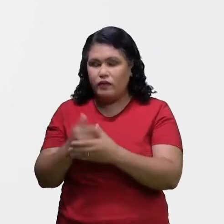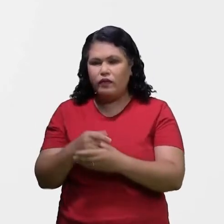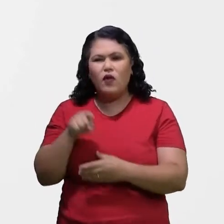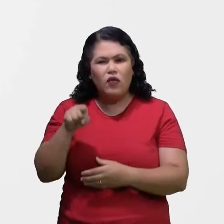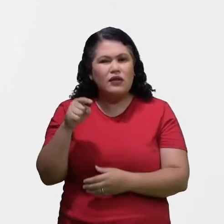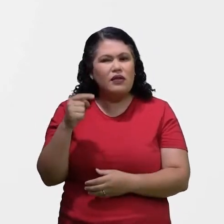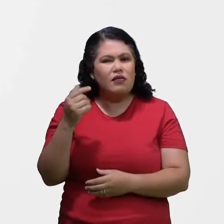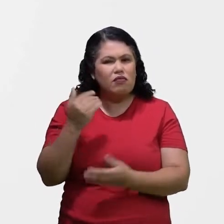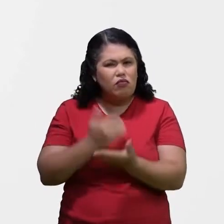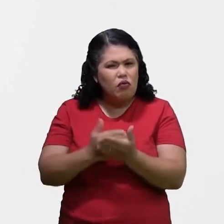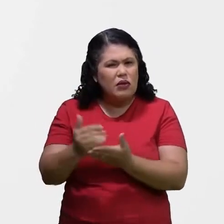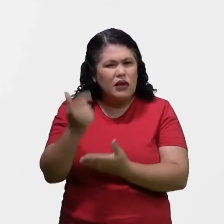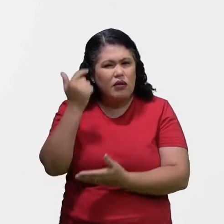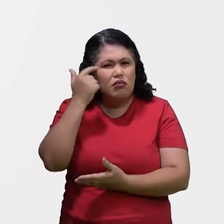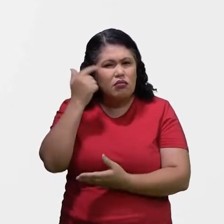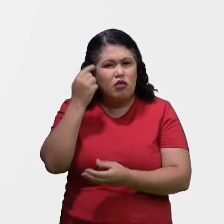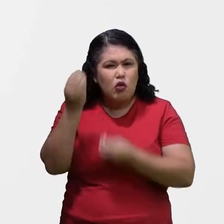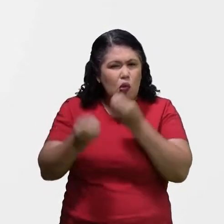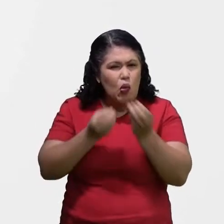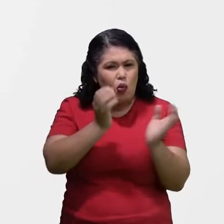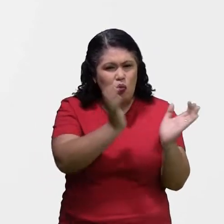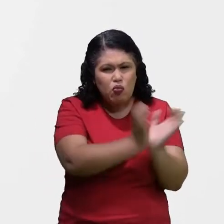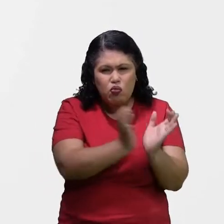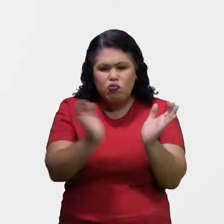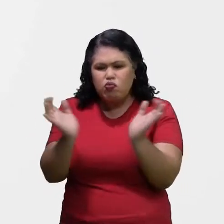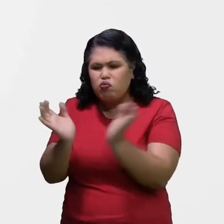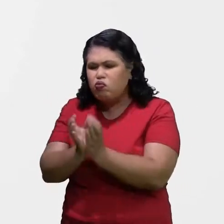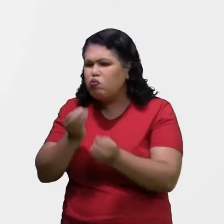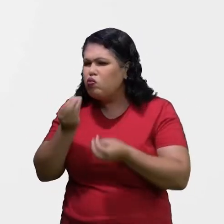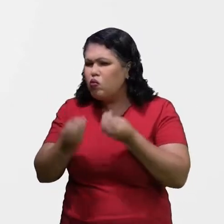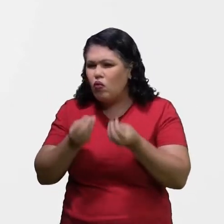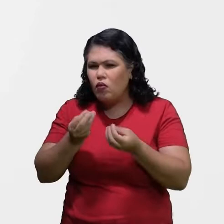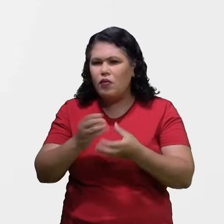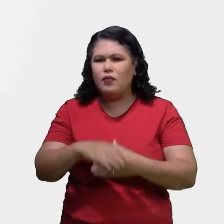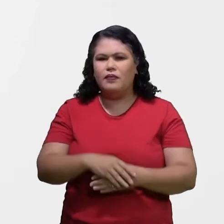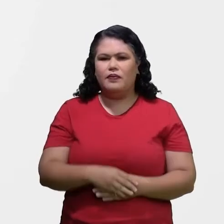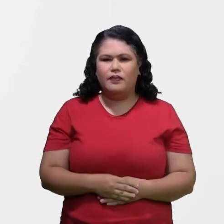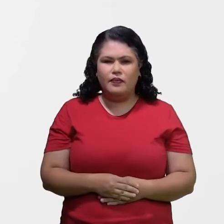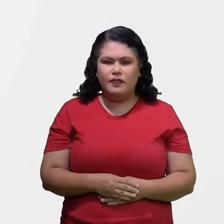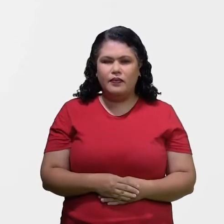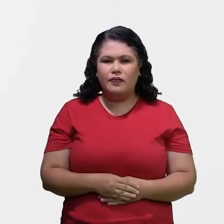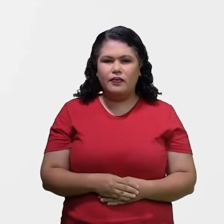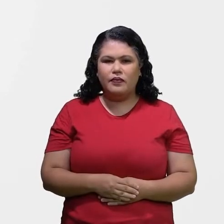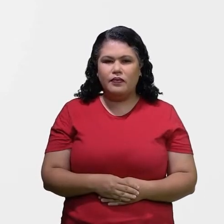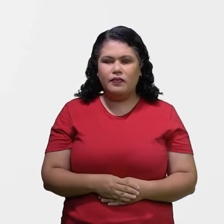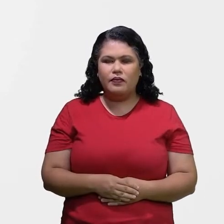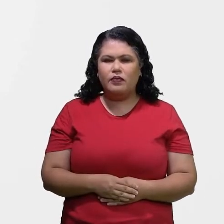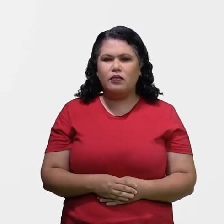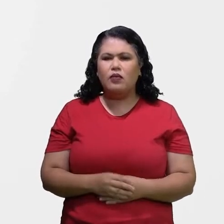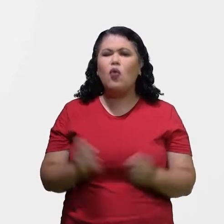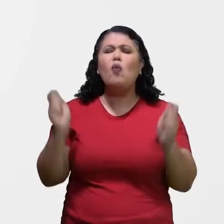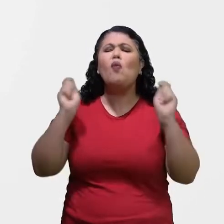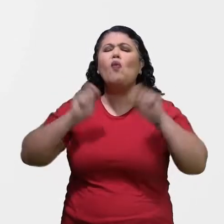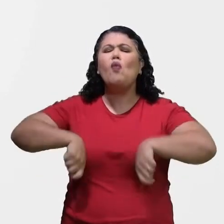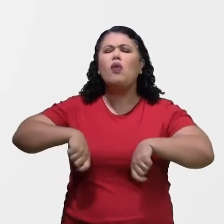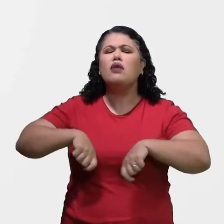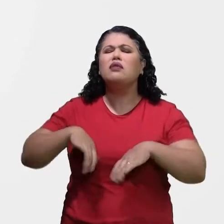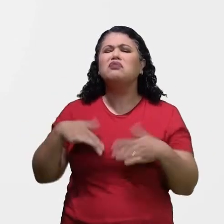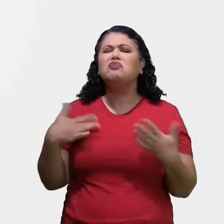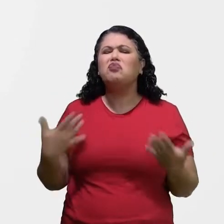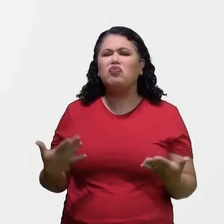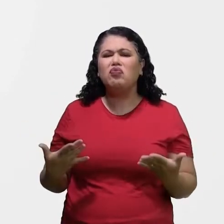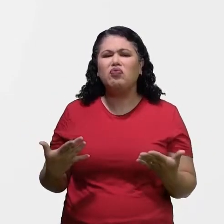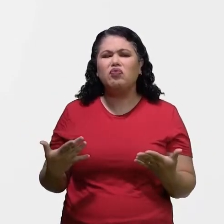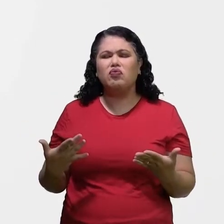animais que são considerados vertebrados e invertebrados, tá bom? A habilidade desse